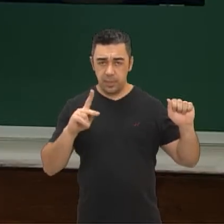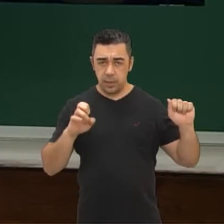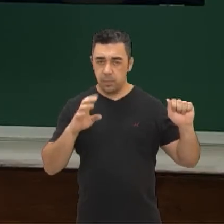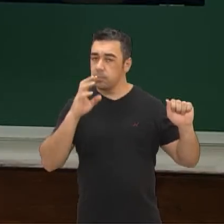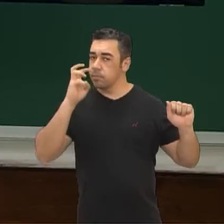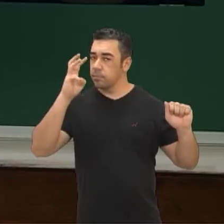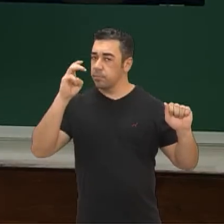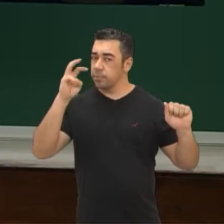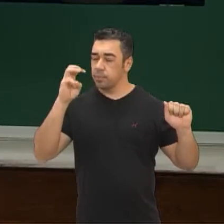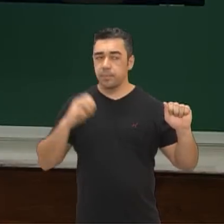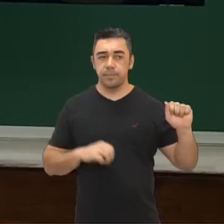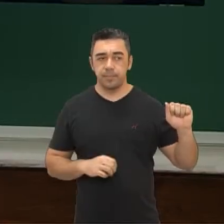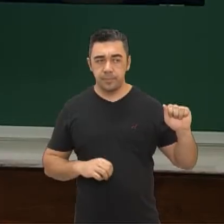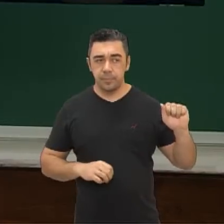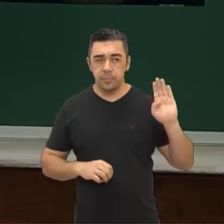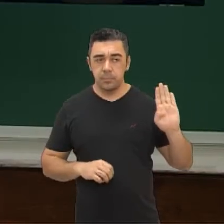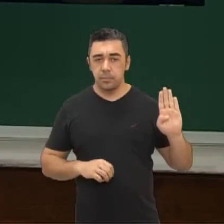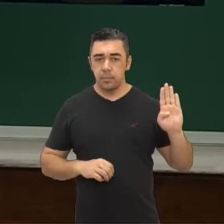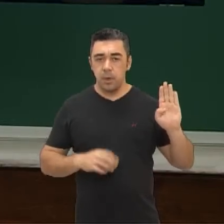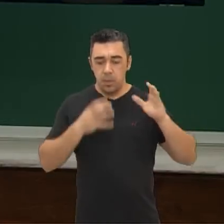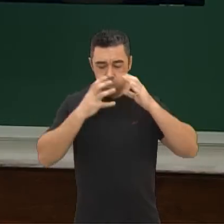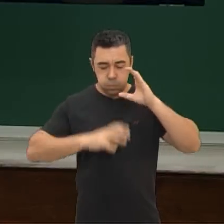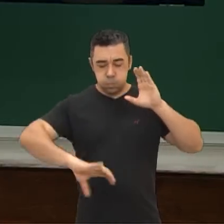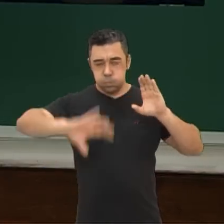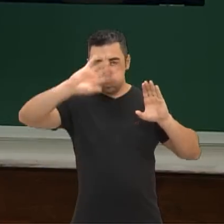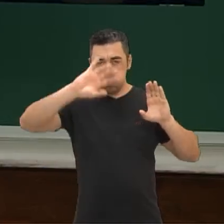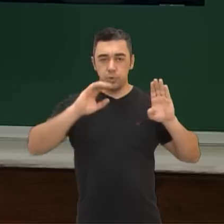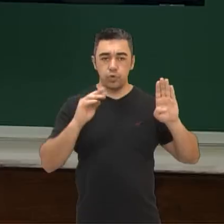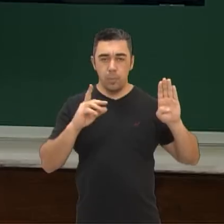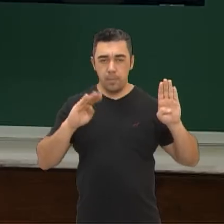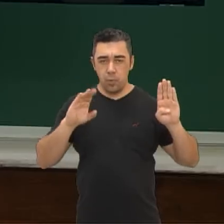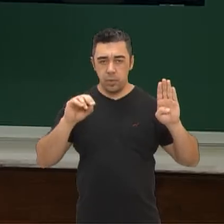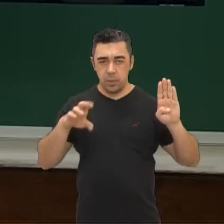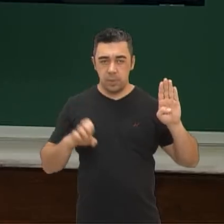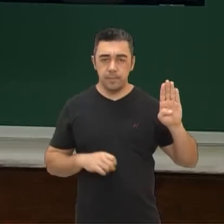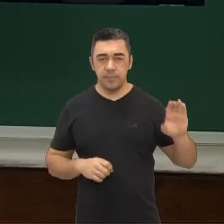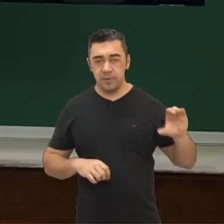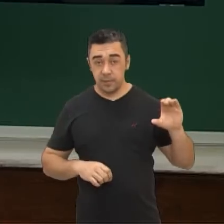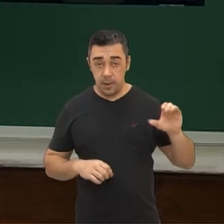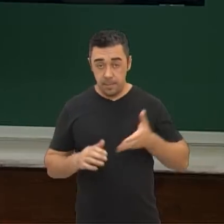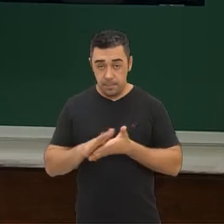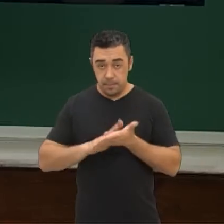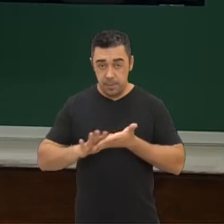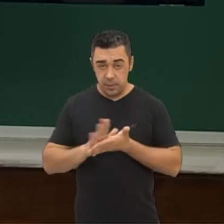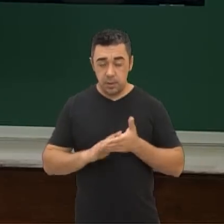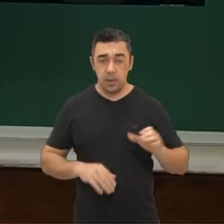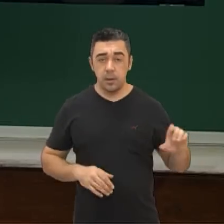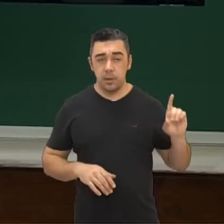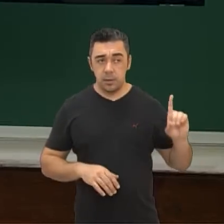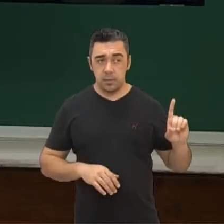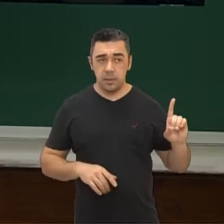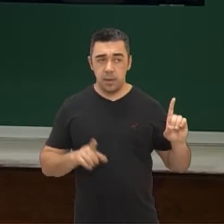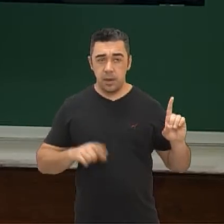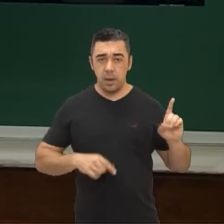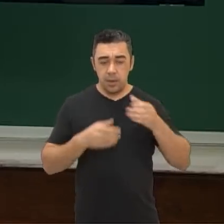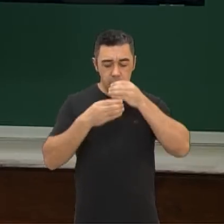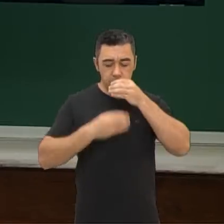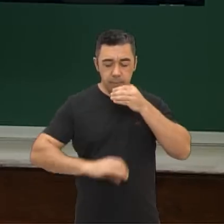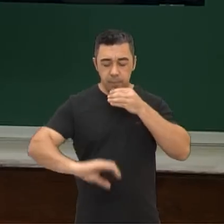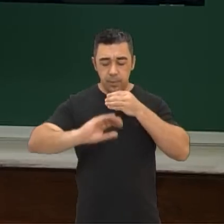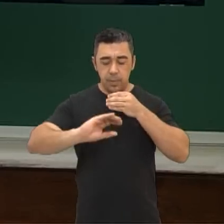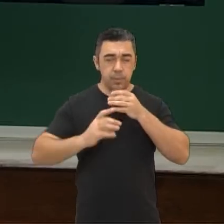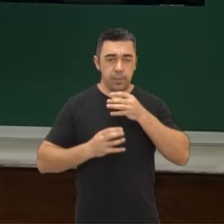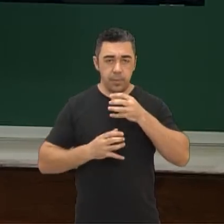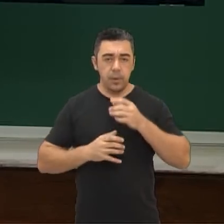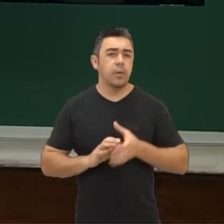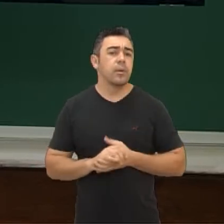tradição bem legal, bem engraçada, musical, bem legal mesmo. E agora vamos lá sobre mais uma